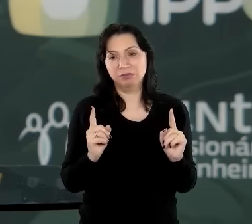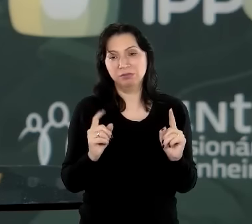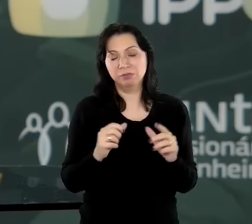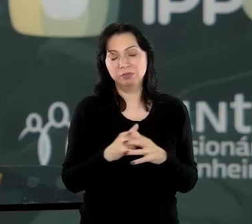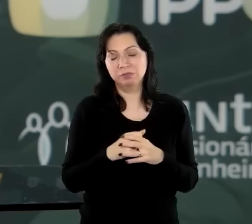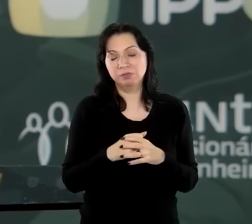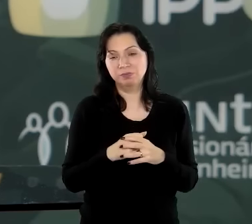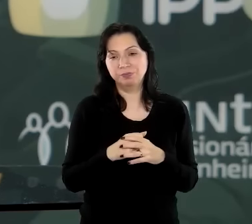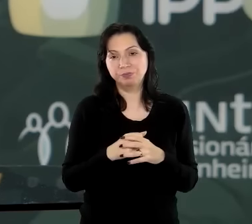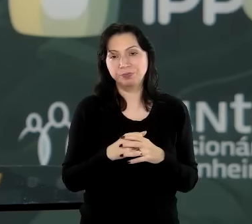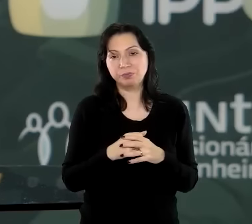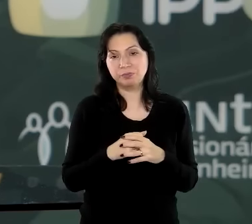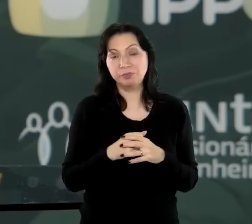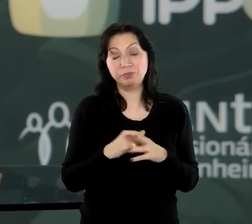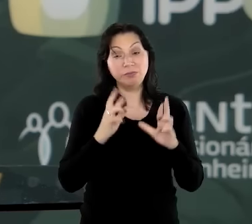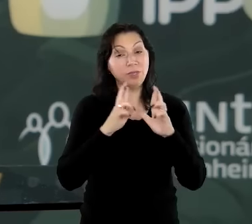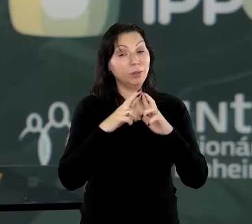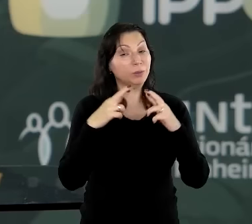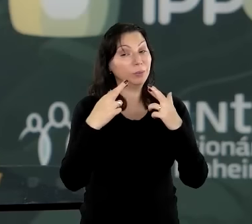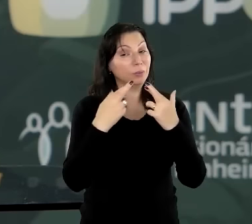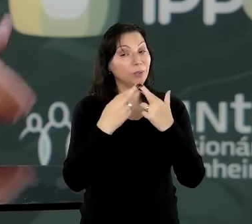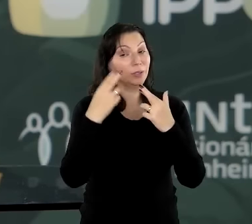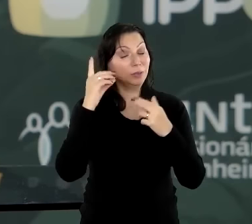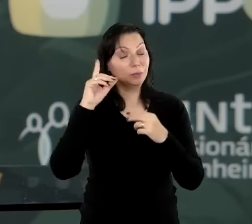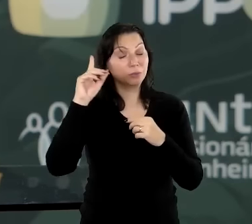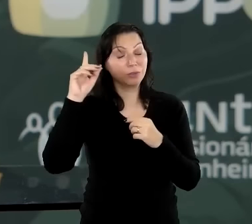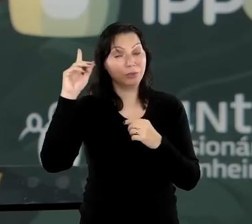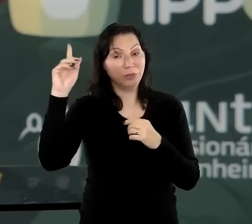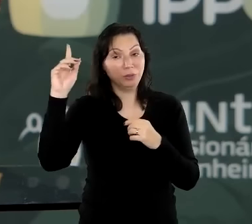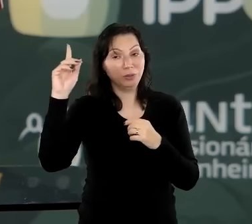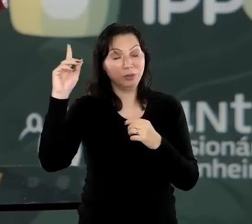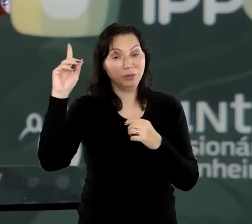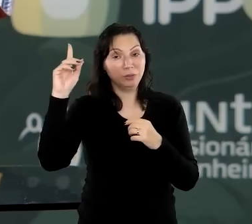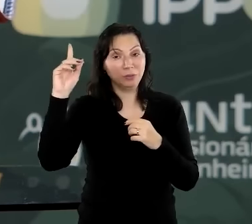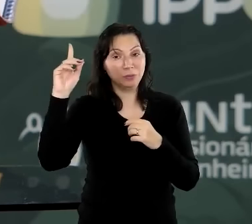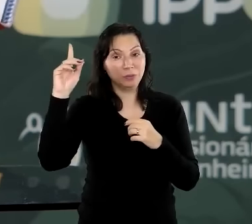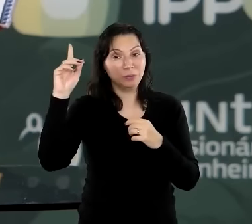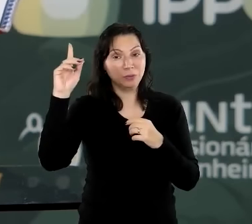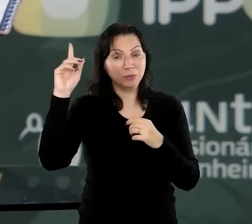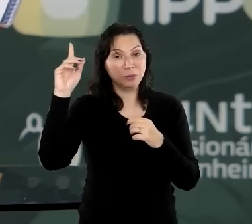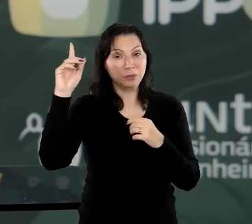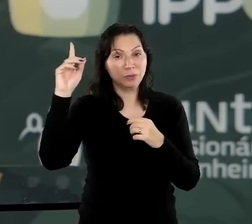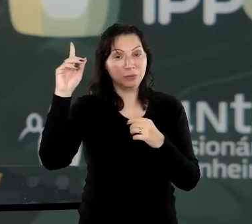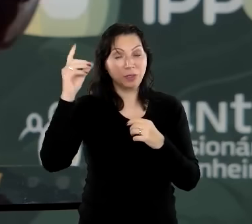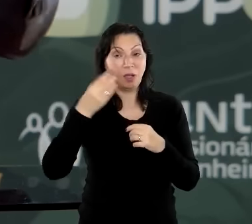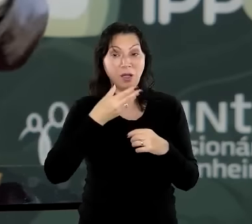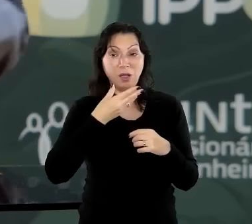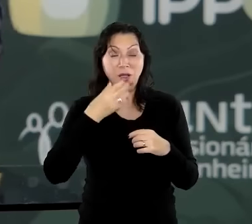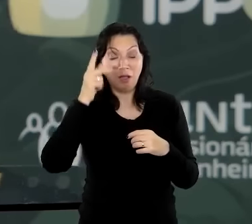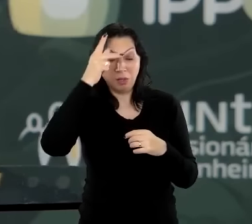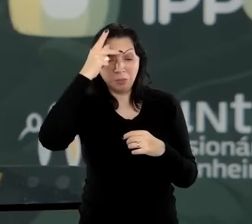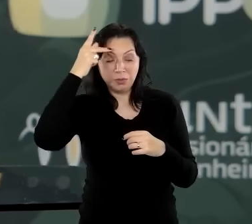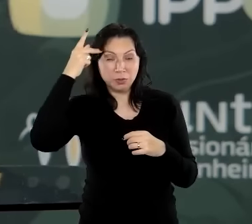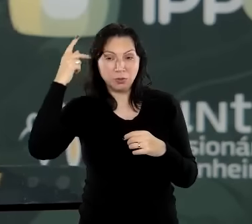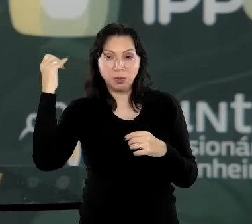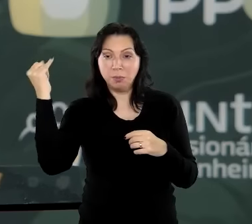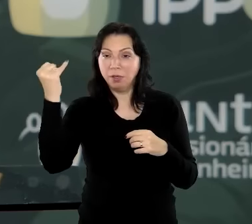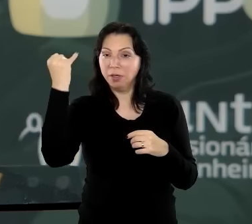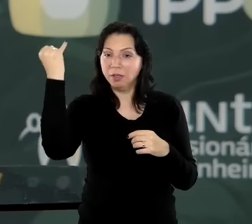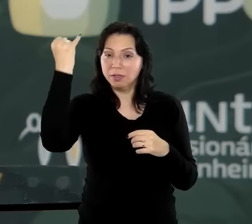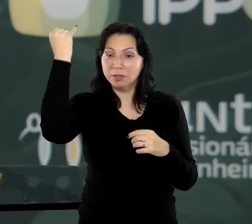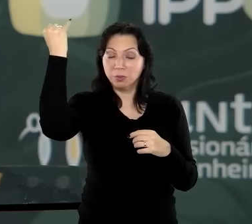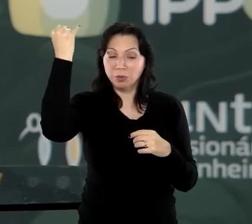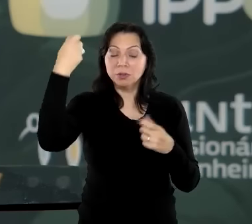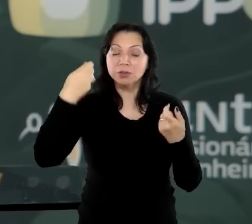disso. No reino de Deus a pirâmide está invertida, o maior é o menor, quem quiser ser o maior é servo de